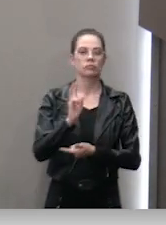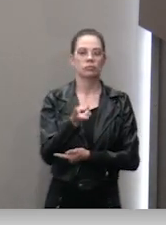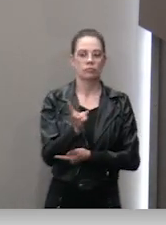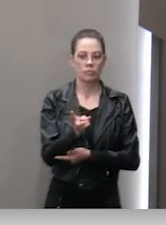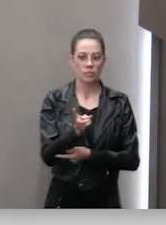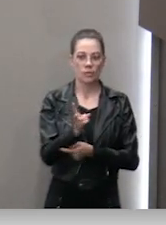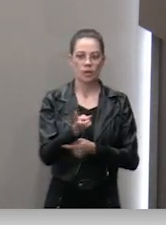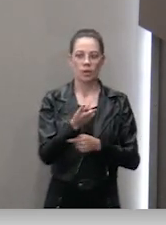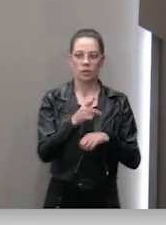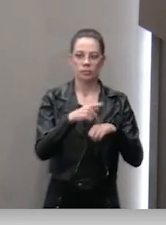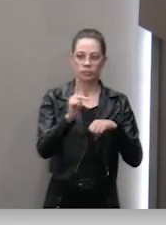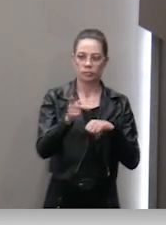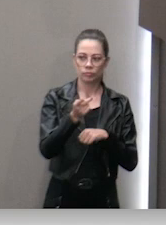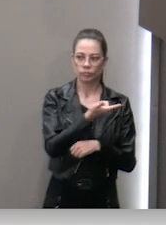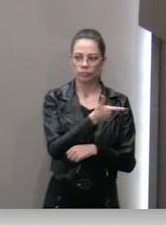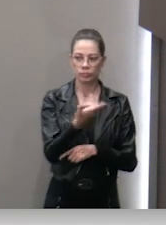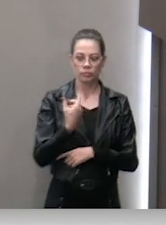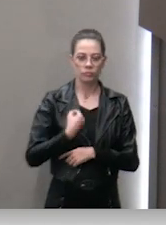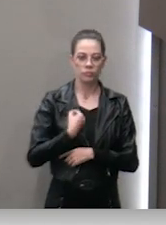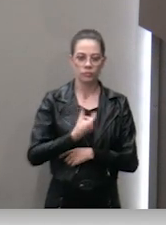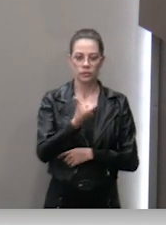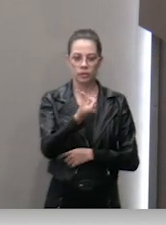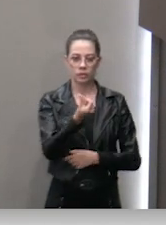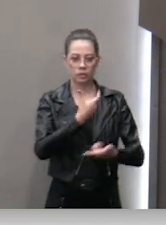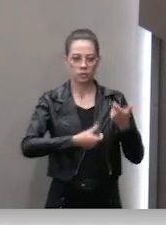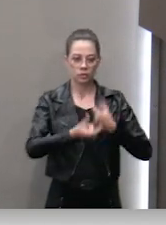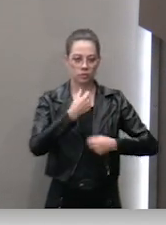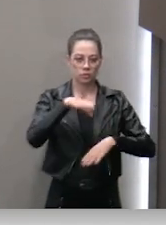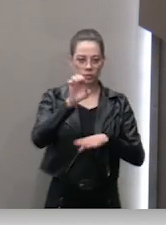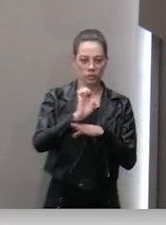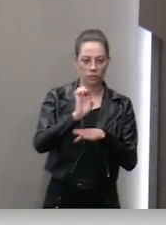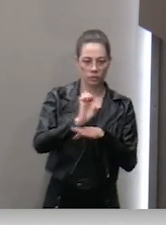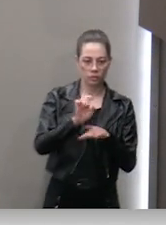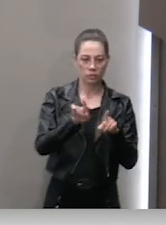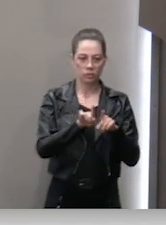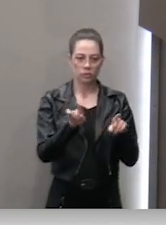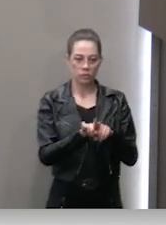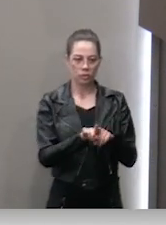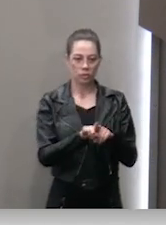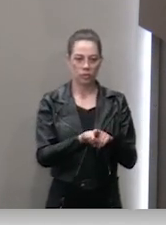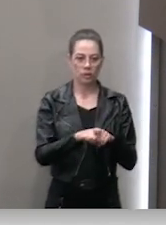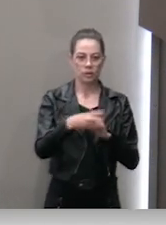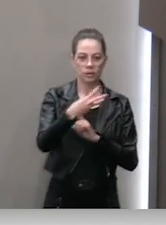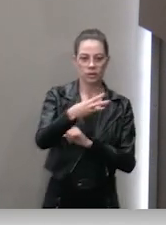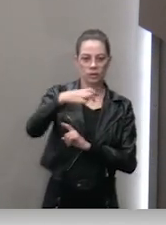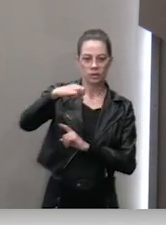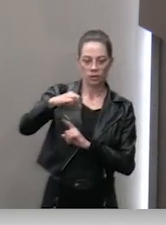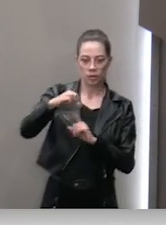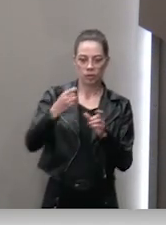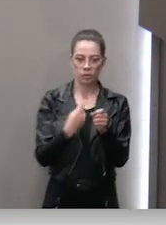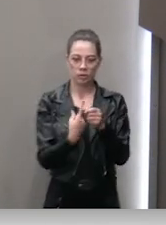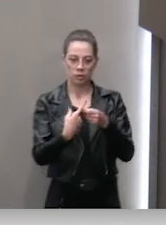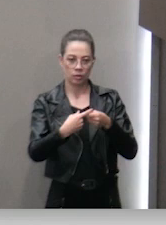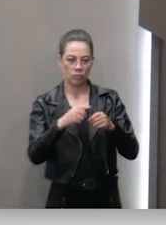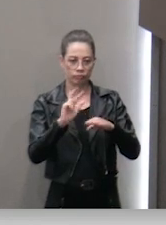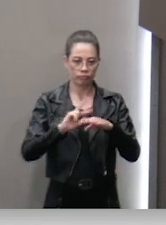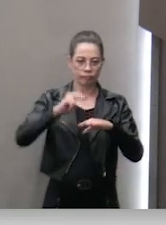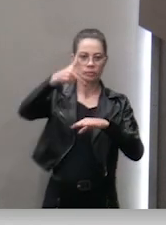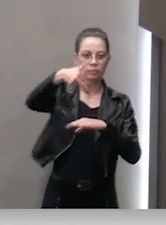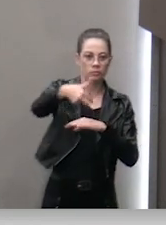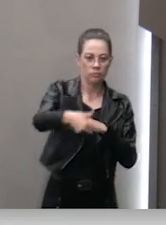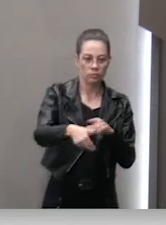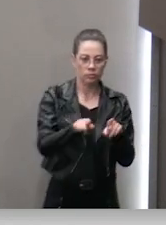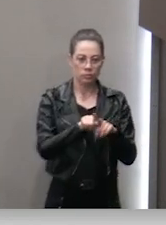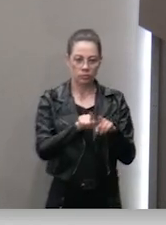a sexta economia do Estado, a 39ª cidade melhor de se viver, não pulou